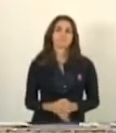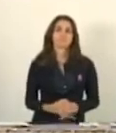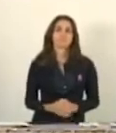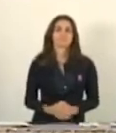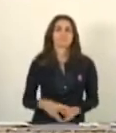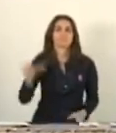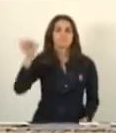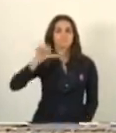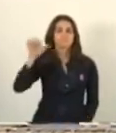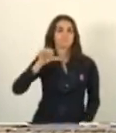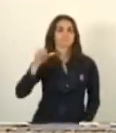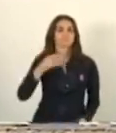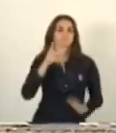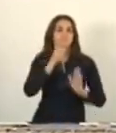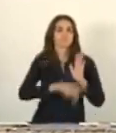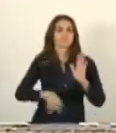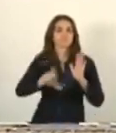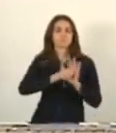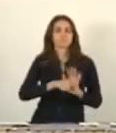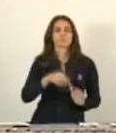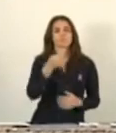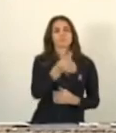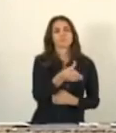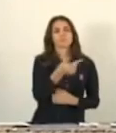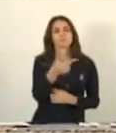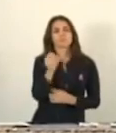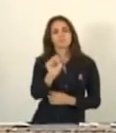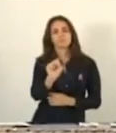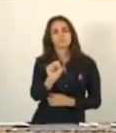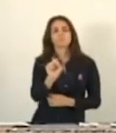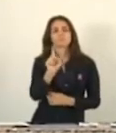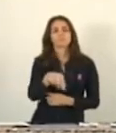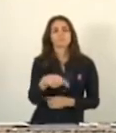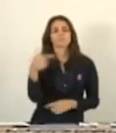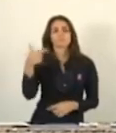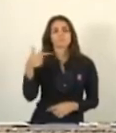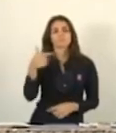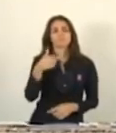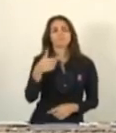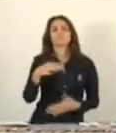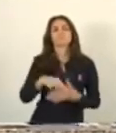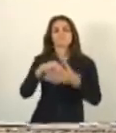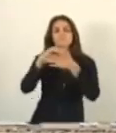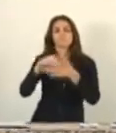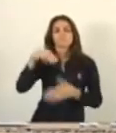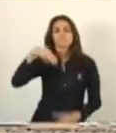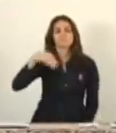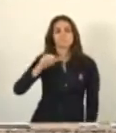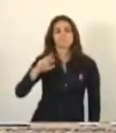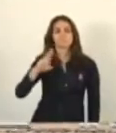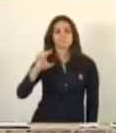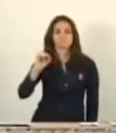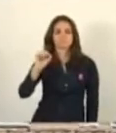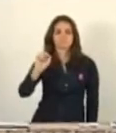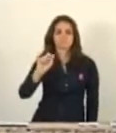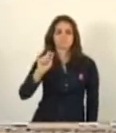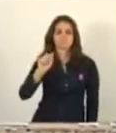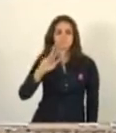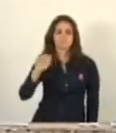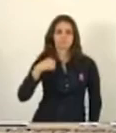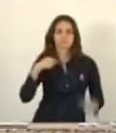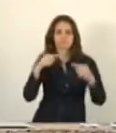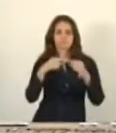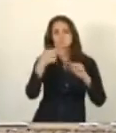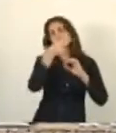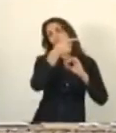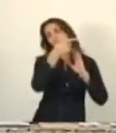Nono item da pauta, projeto de lei 628-2021, deputado e vice-líder do Governo nessa Casa de Leis, Marco Garcia. Após o cumprimento do